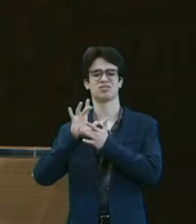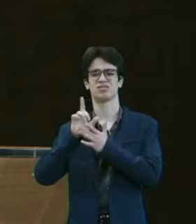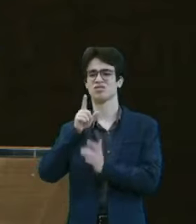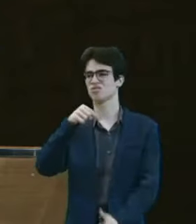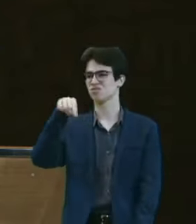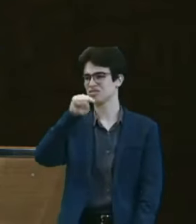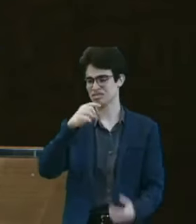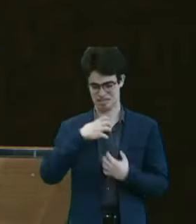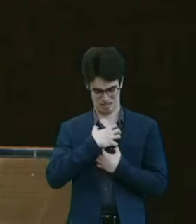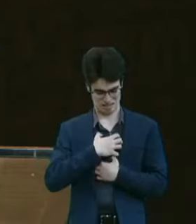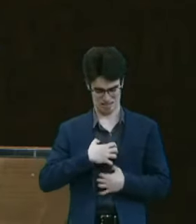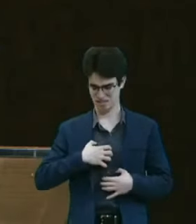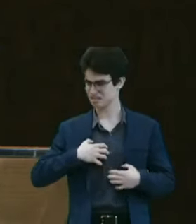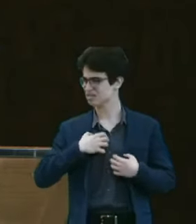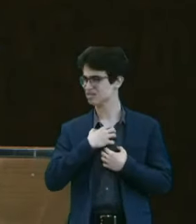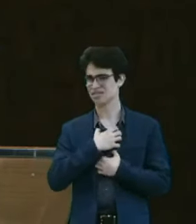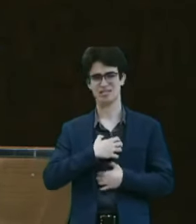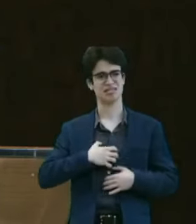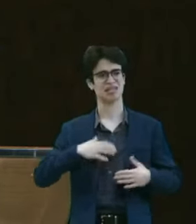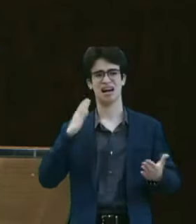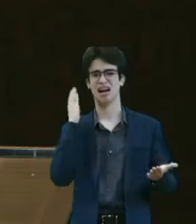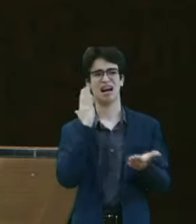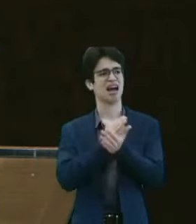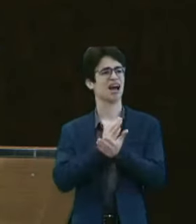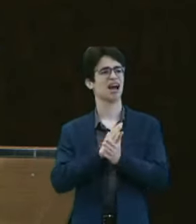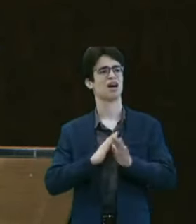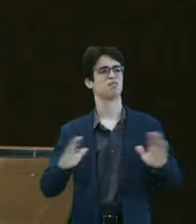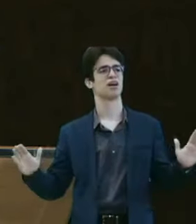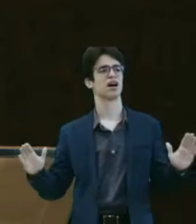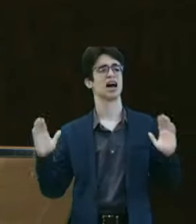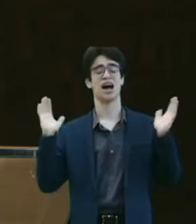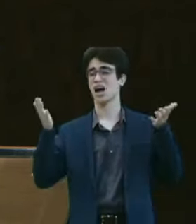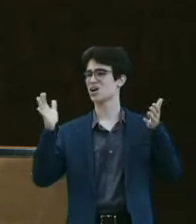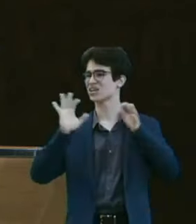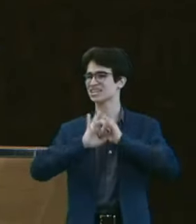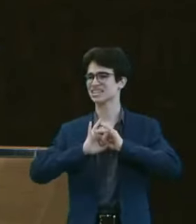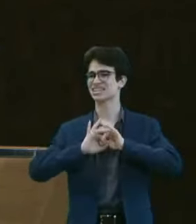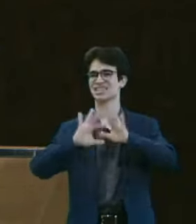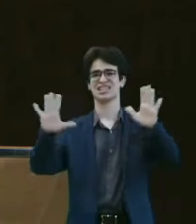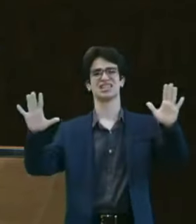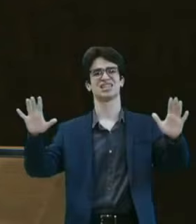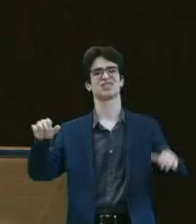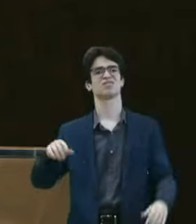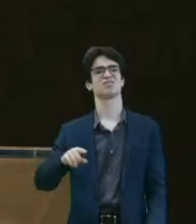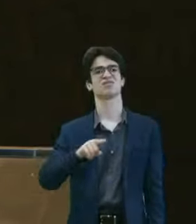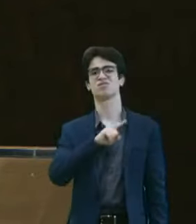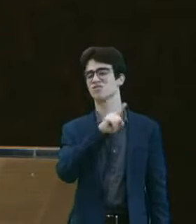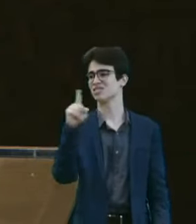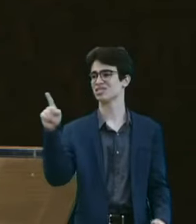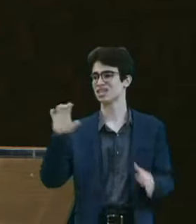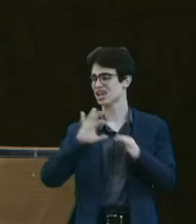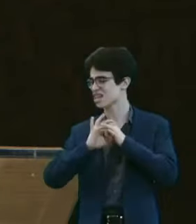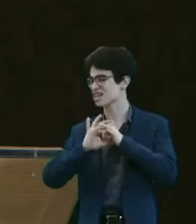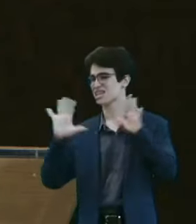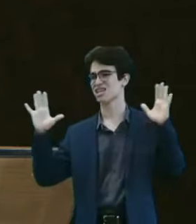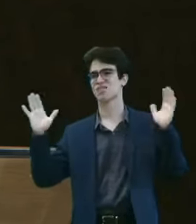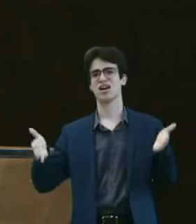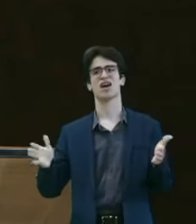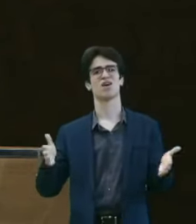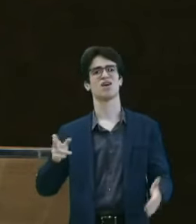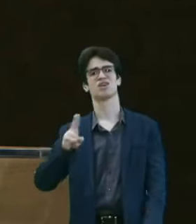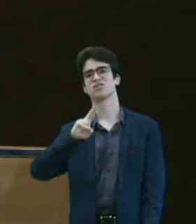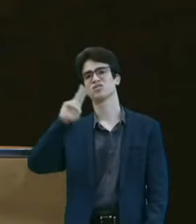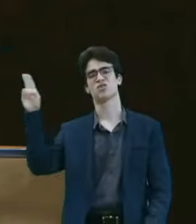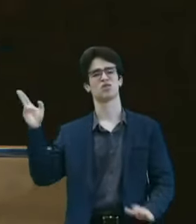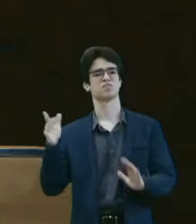todo ressentimento e mágoa do teu coração. Você vai ser liberado. Você vai sair desse lugar livre. Em nome